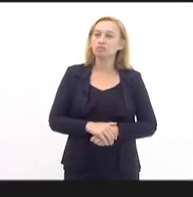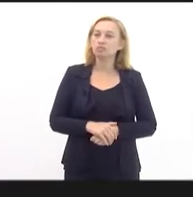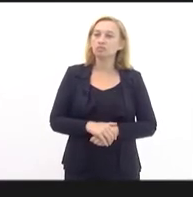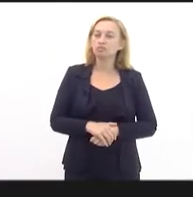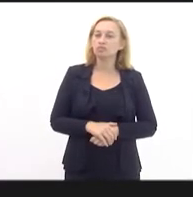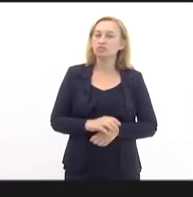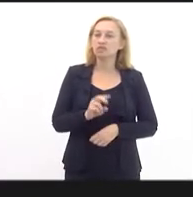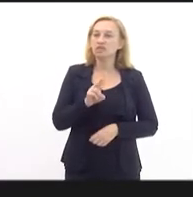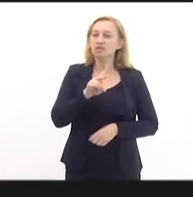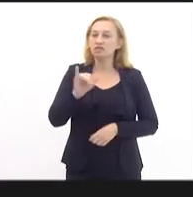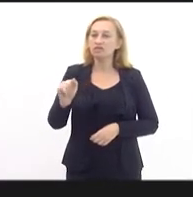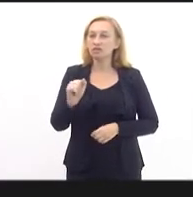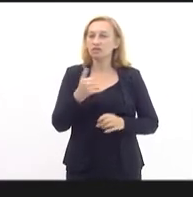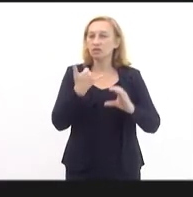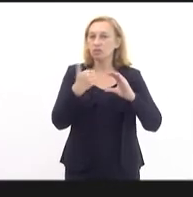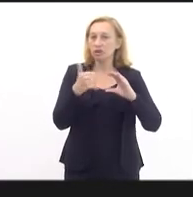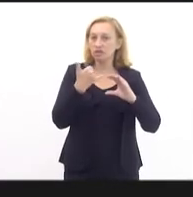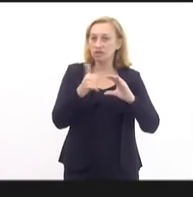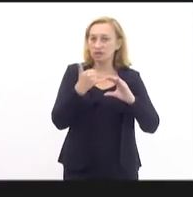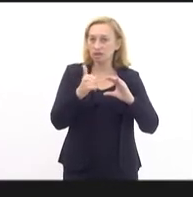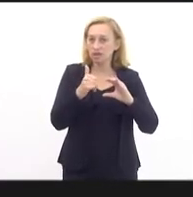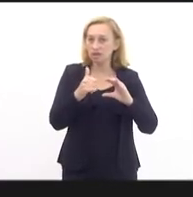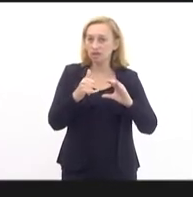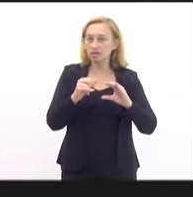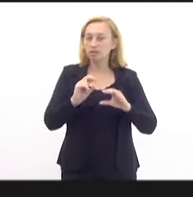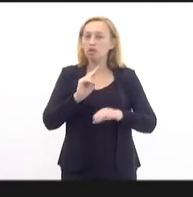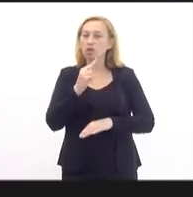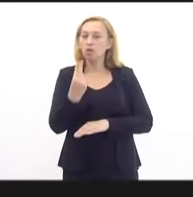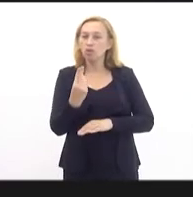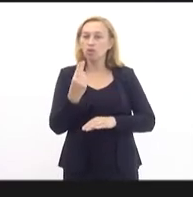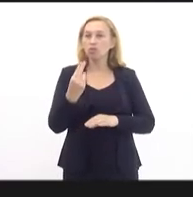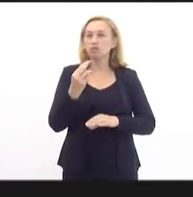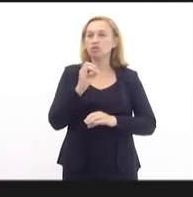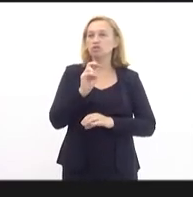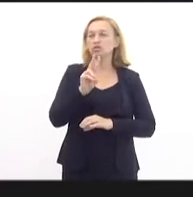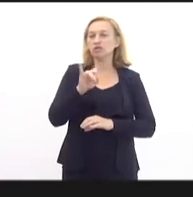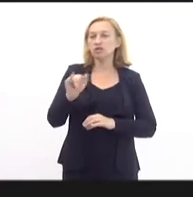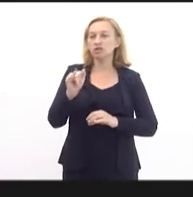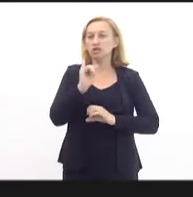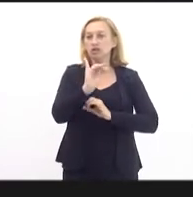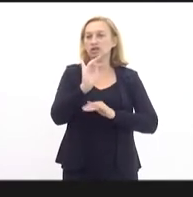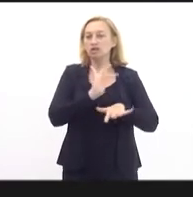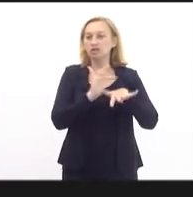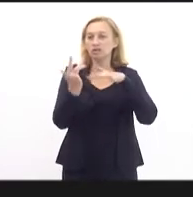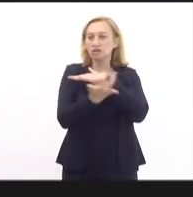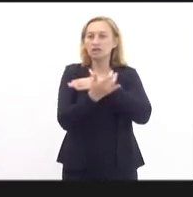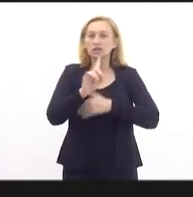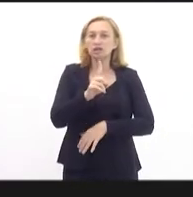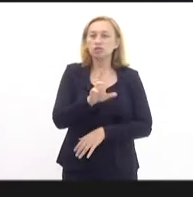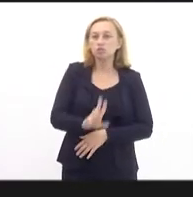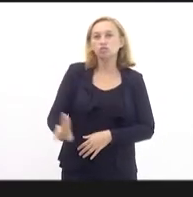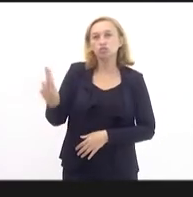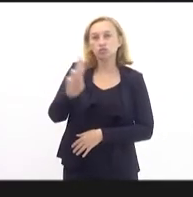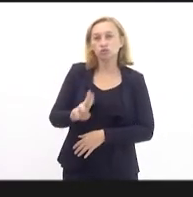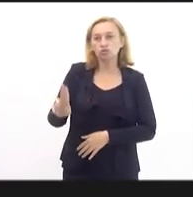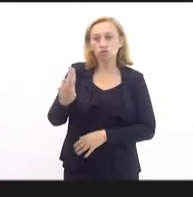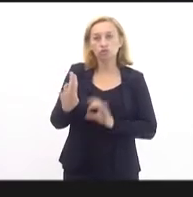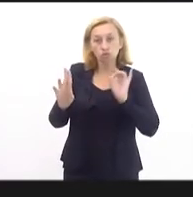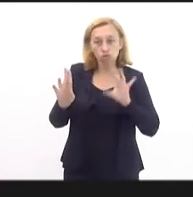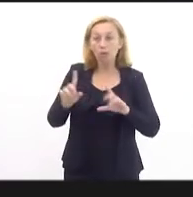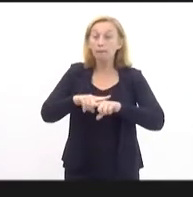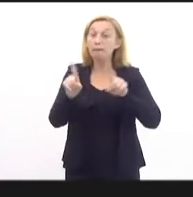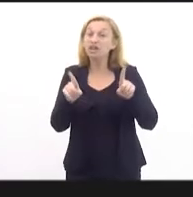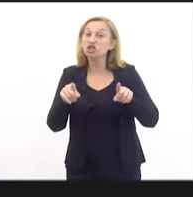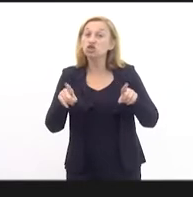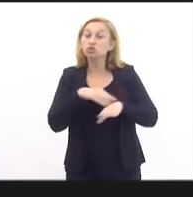via WhatsApp, né, via redes sociais, de não só os usuários, mas todos que